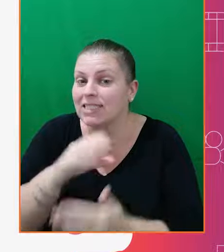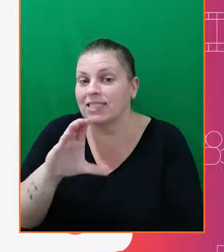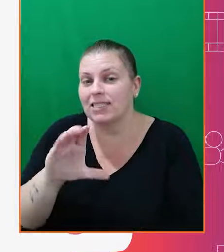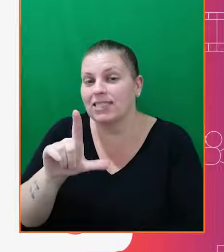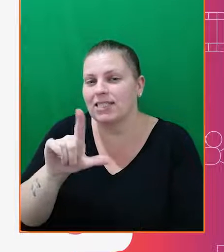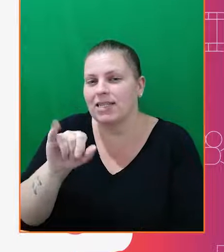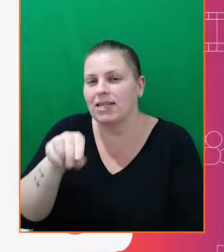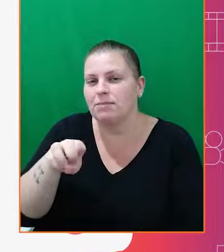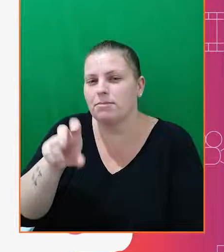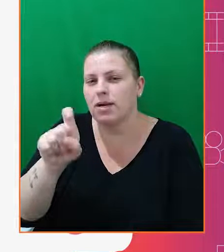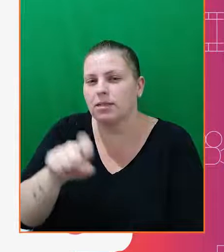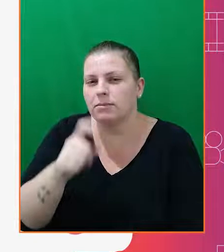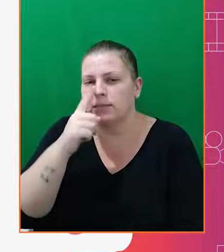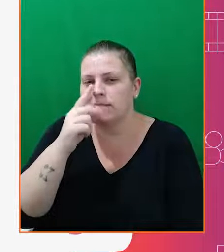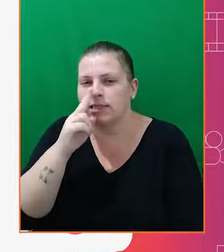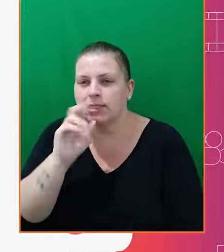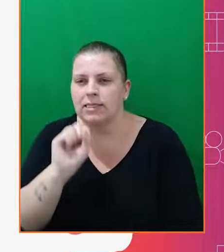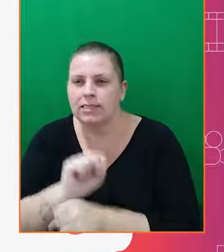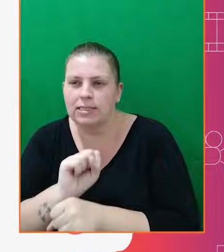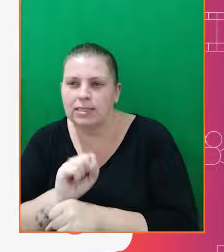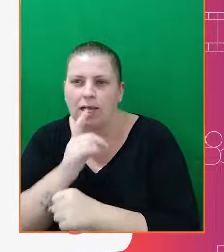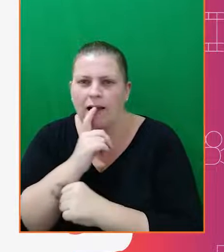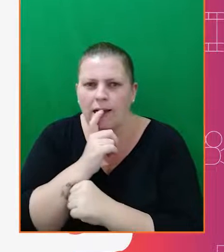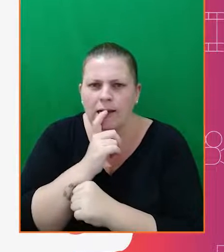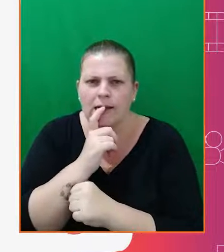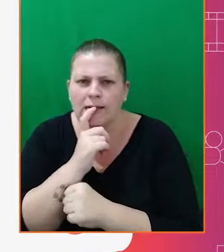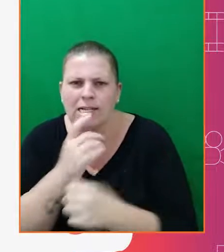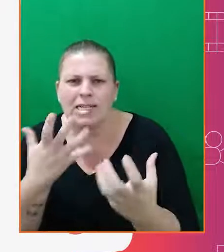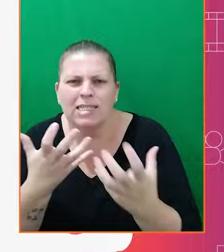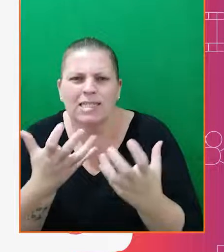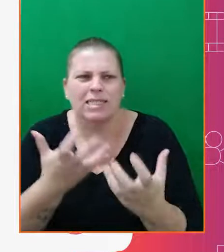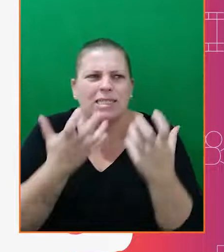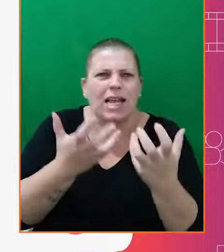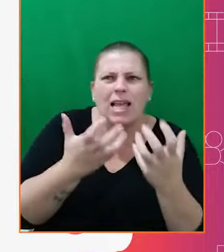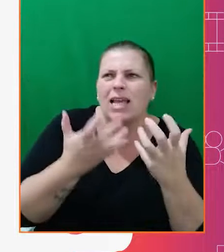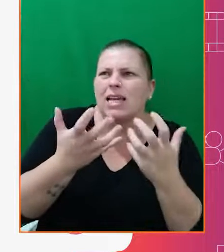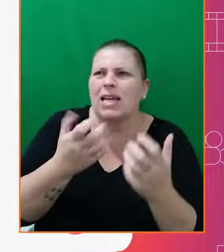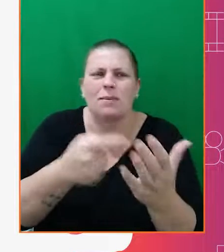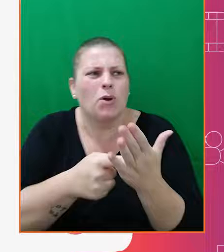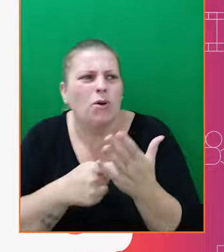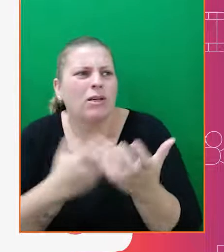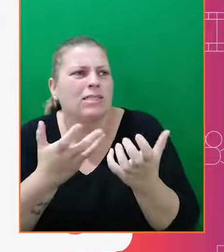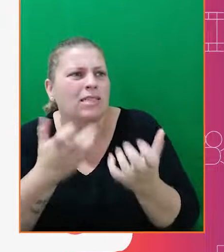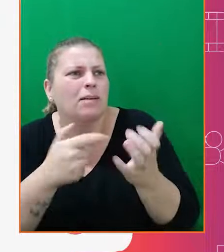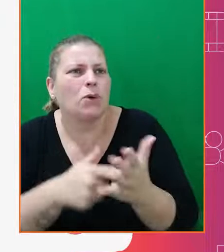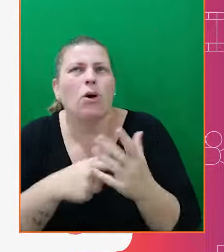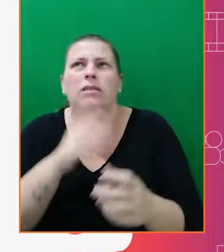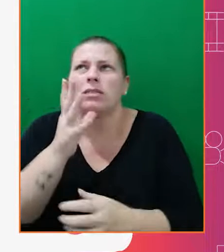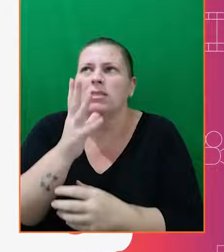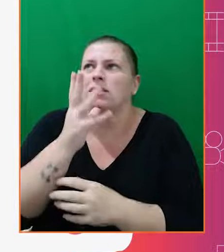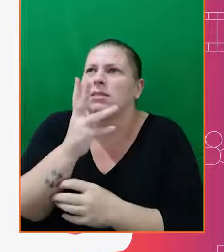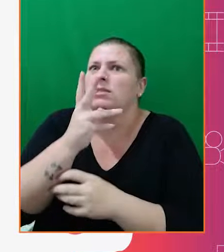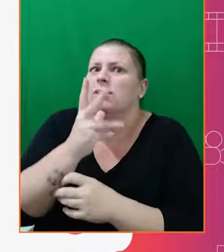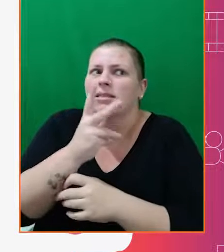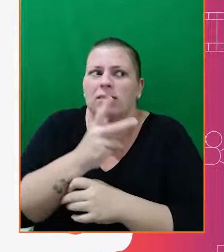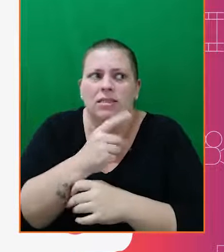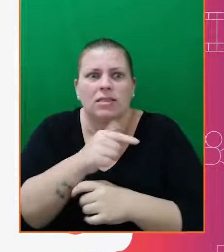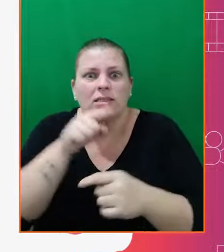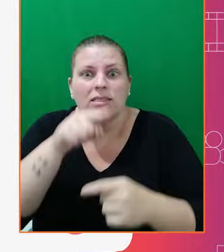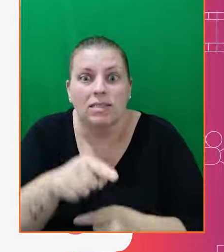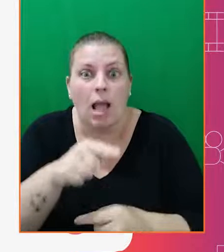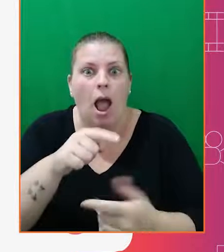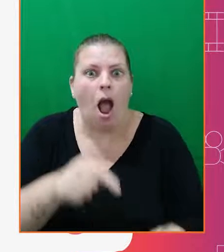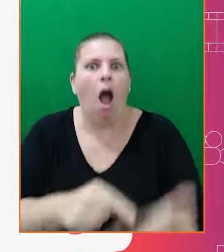é que o clímax tem que ser recheado de suspense e tensão para parecer que ele é impactante. E ele tem que